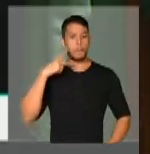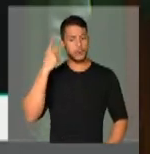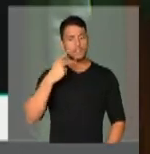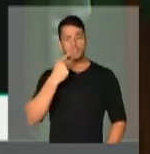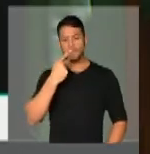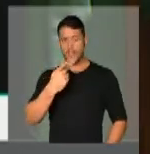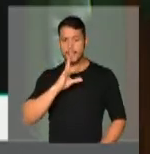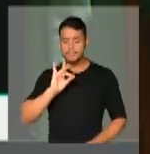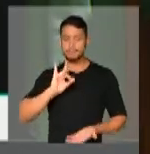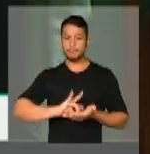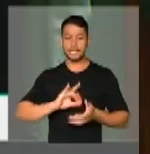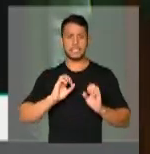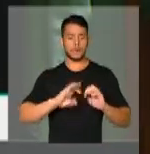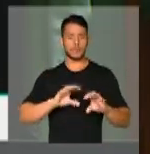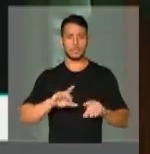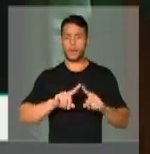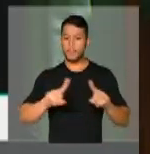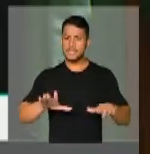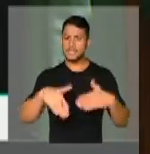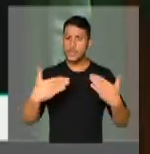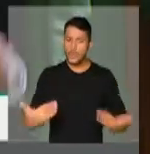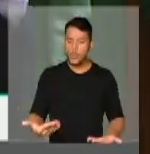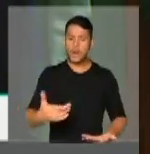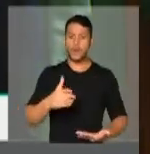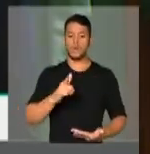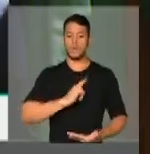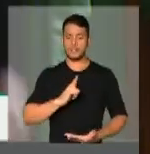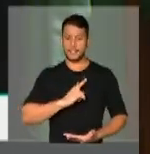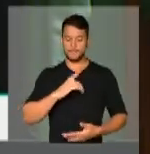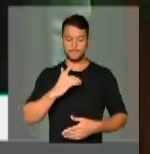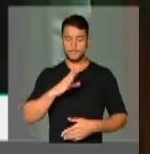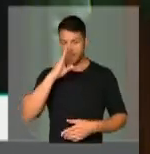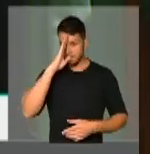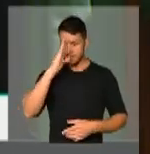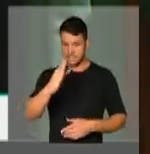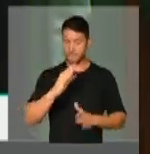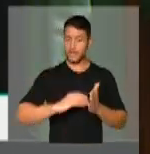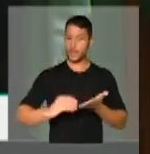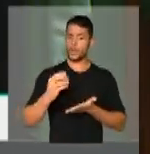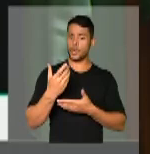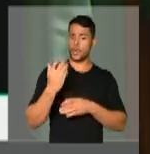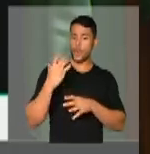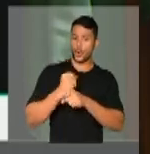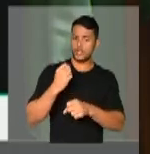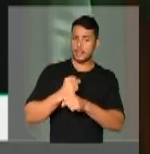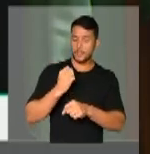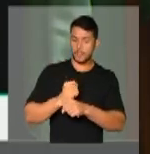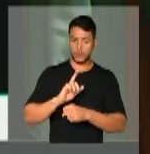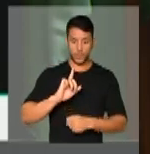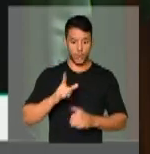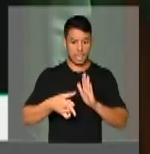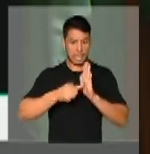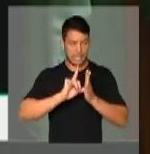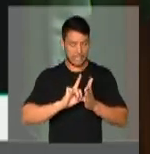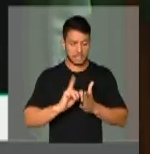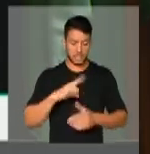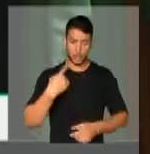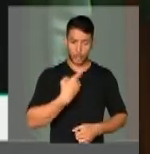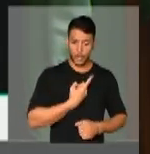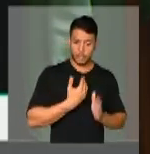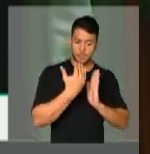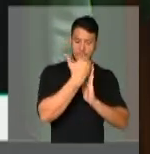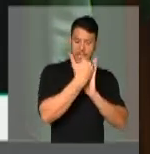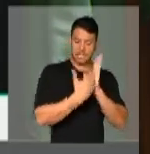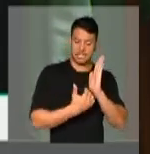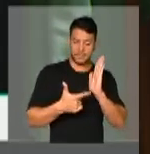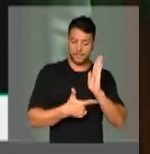é o político que bota a educação no centro de um orçamento, no centro da gestão pública? Saímos do 21º lugar do Brasil